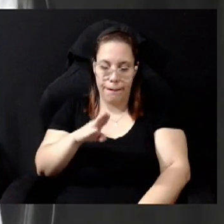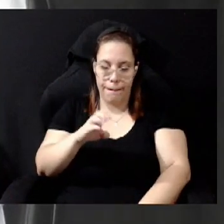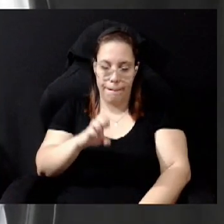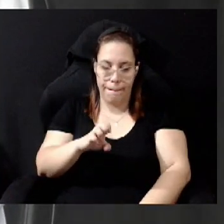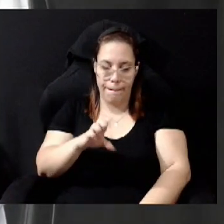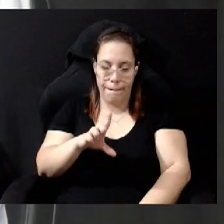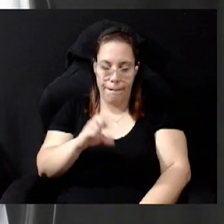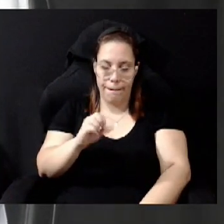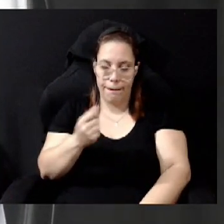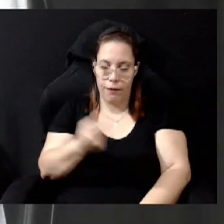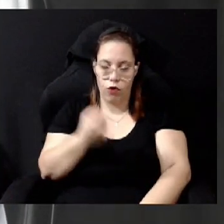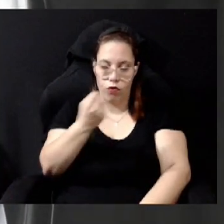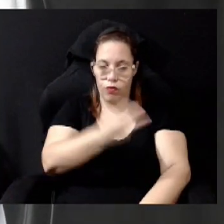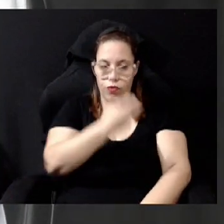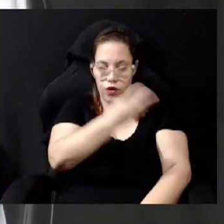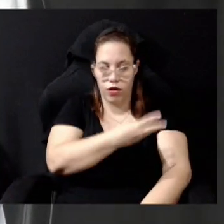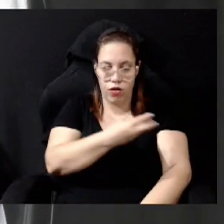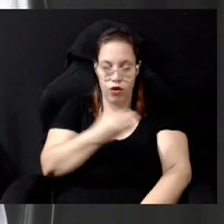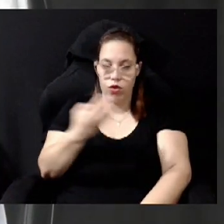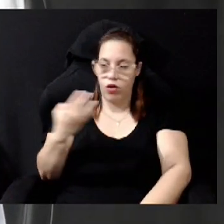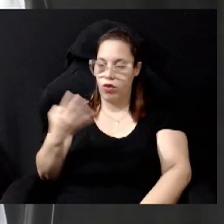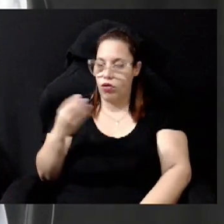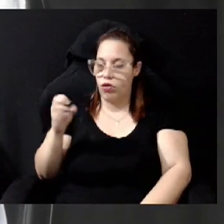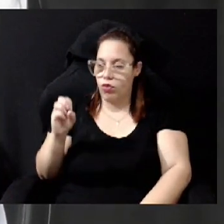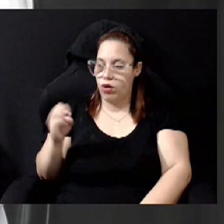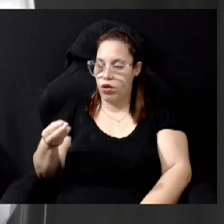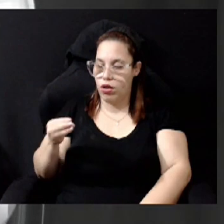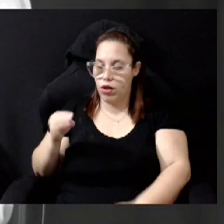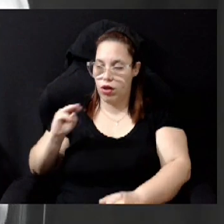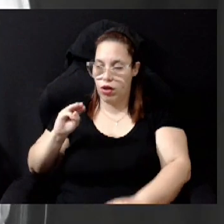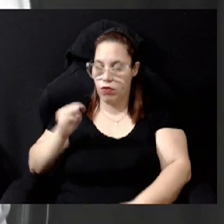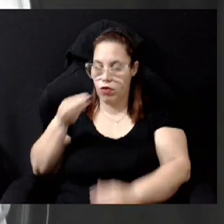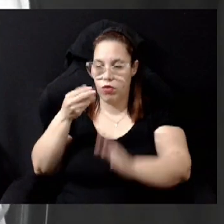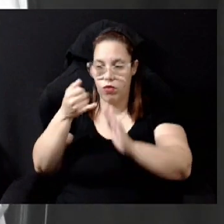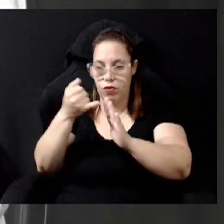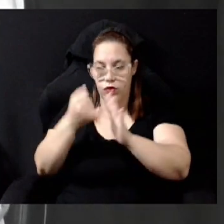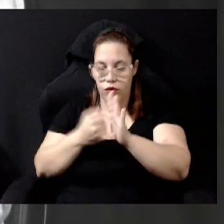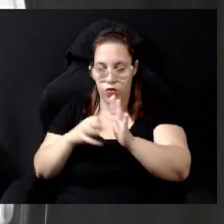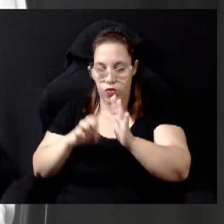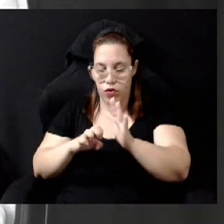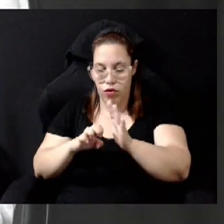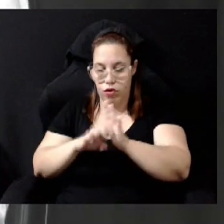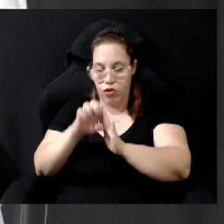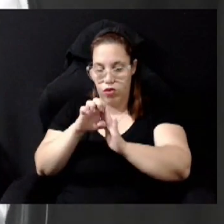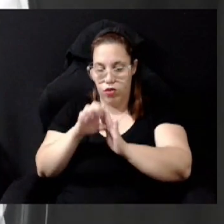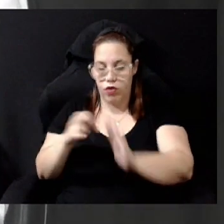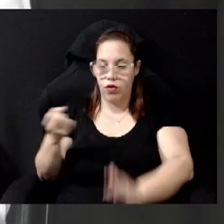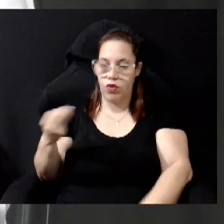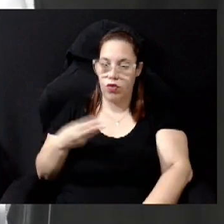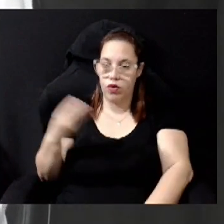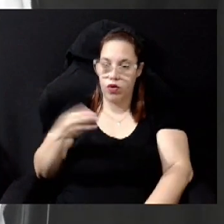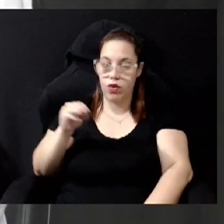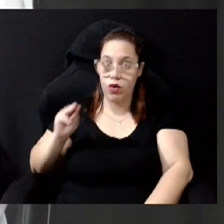43 milhões de investimento em infraestrutura. Já no Vila Palmeiras são mais 32